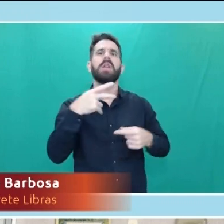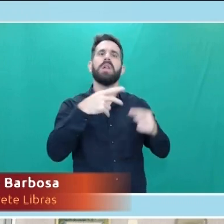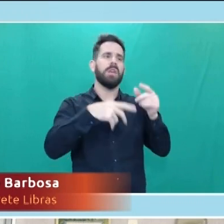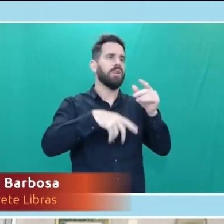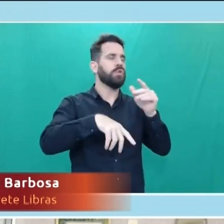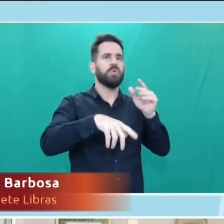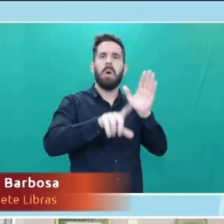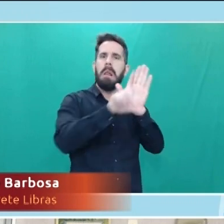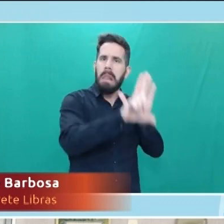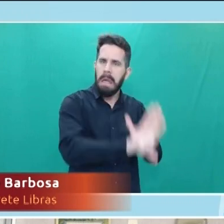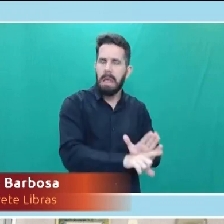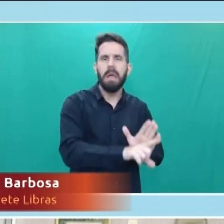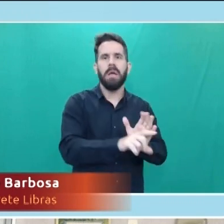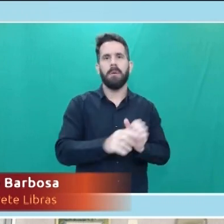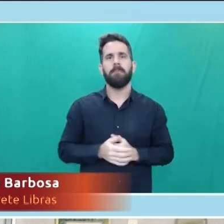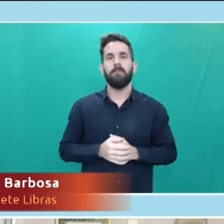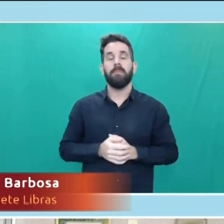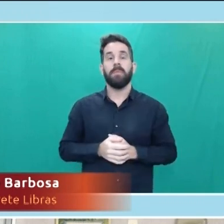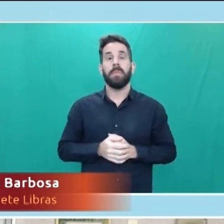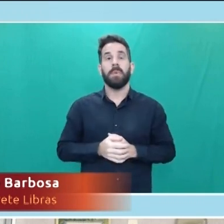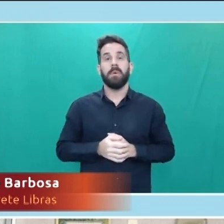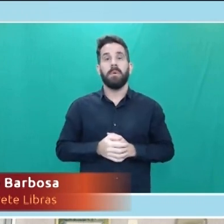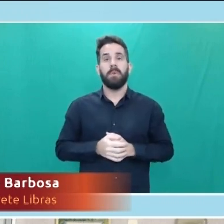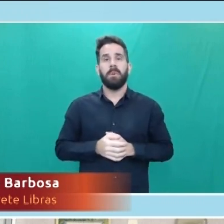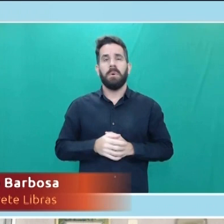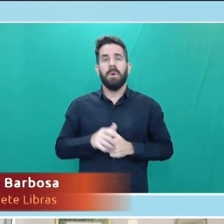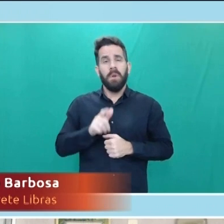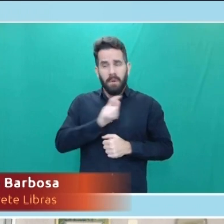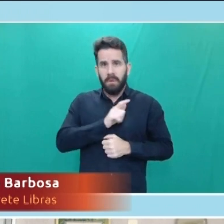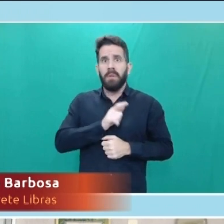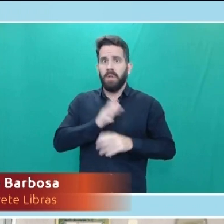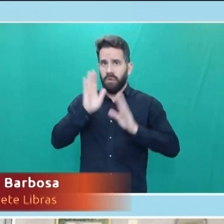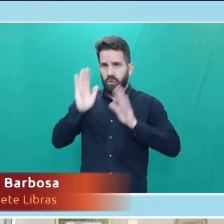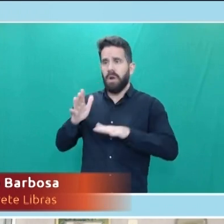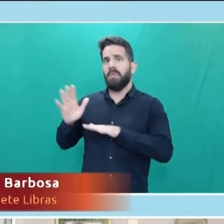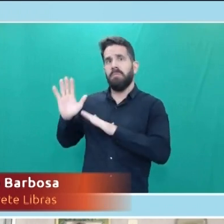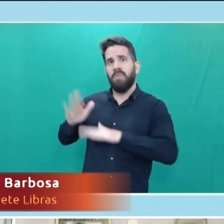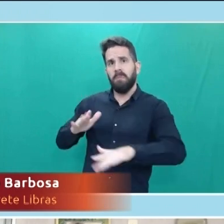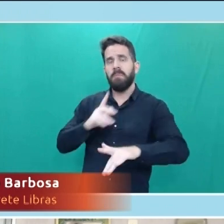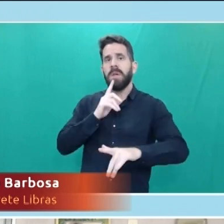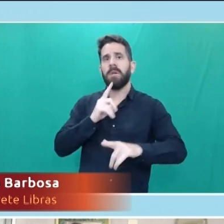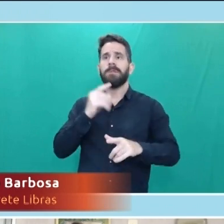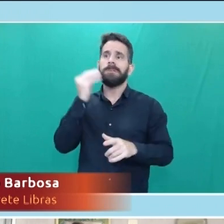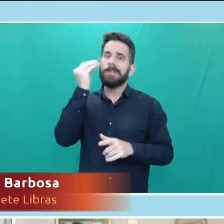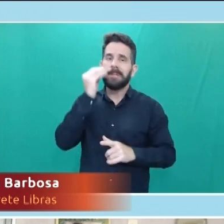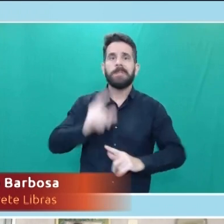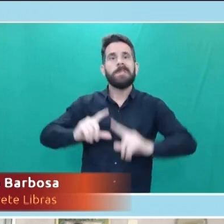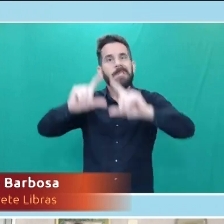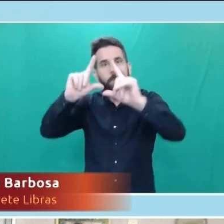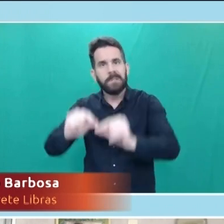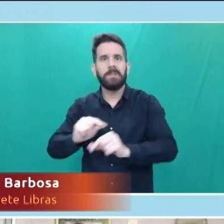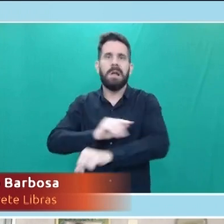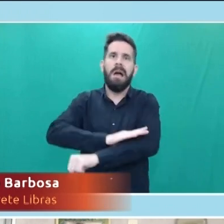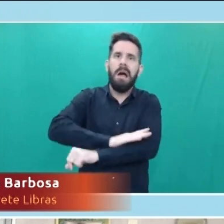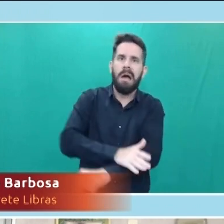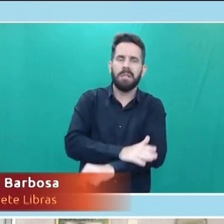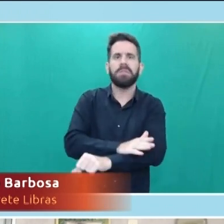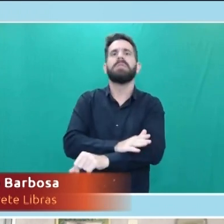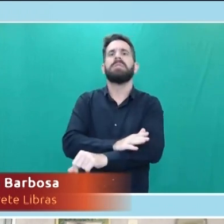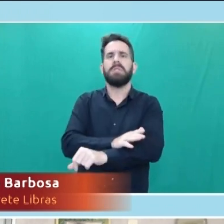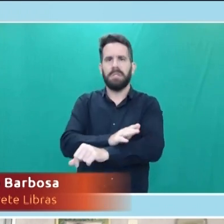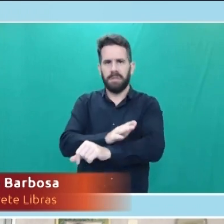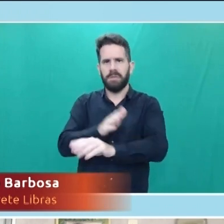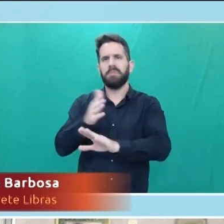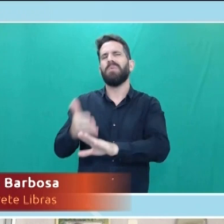à prática de condutas racistas, né, no nosso ordenamento jurídico, ela remonta já desde a época do